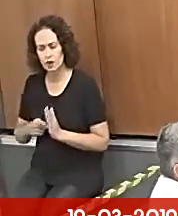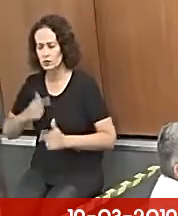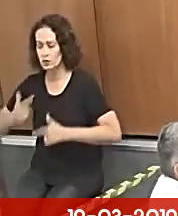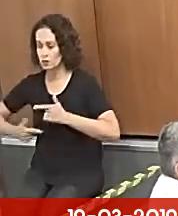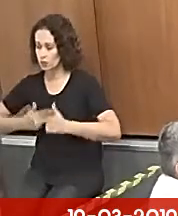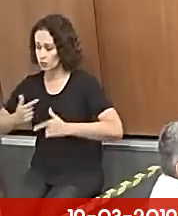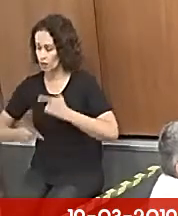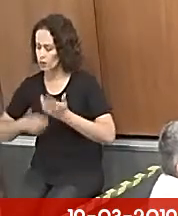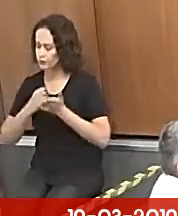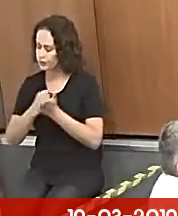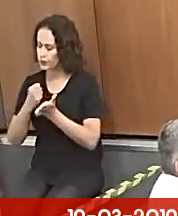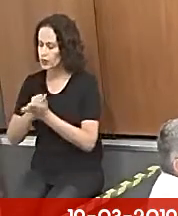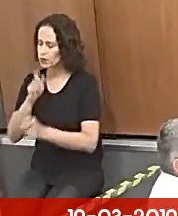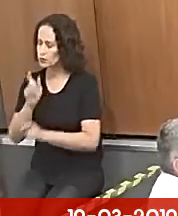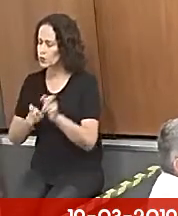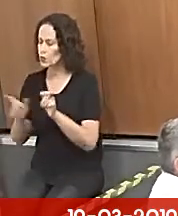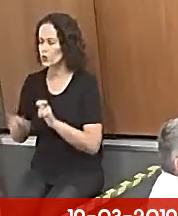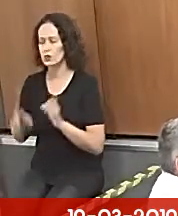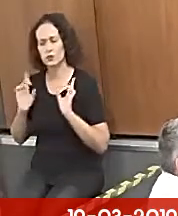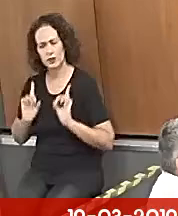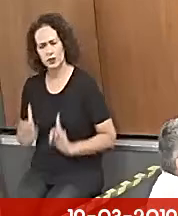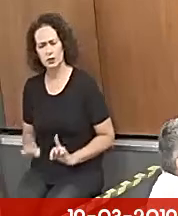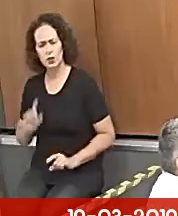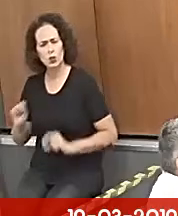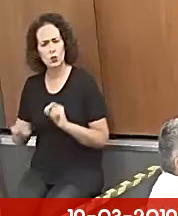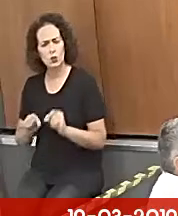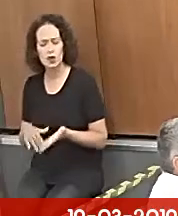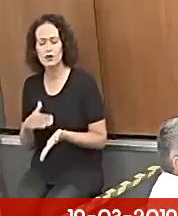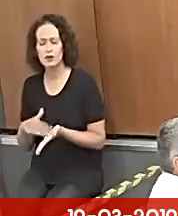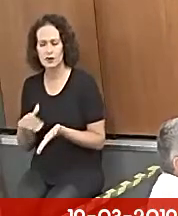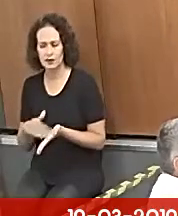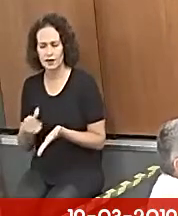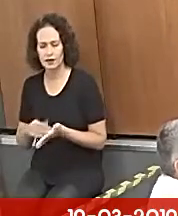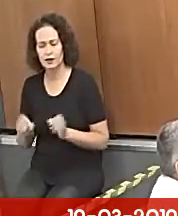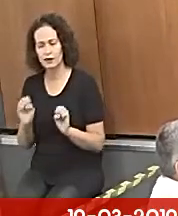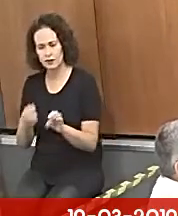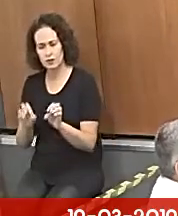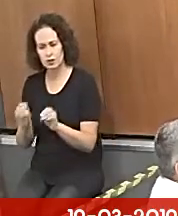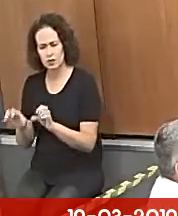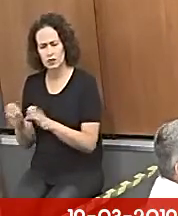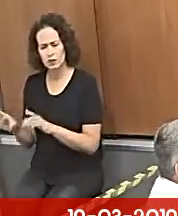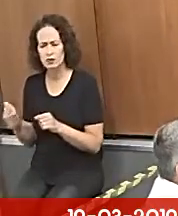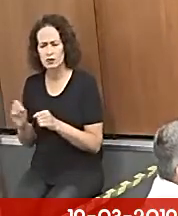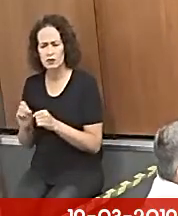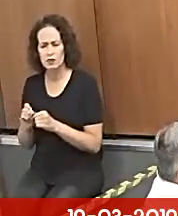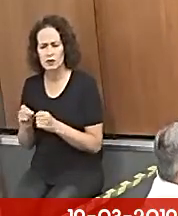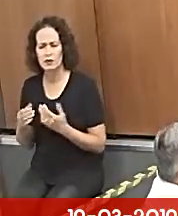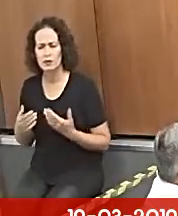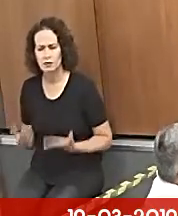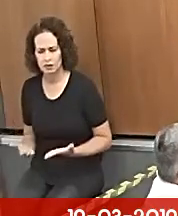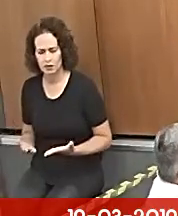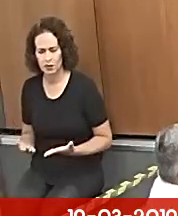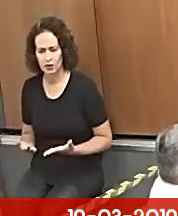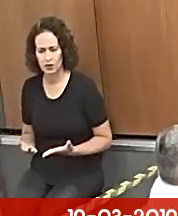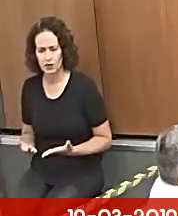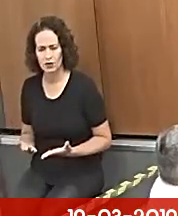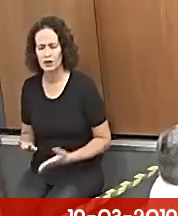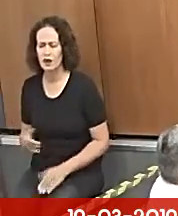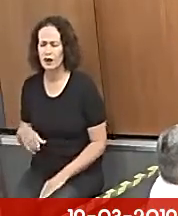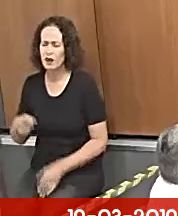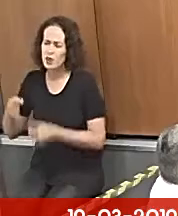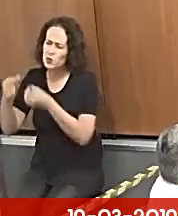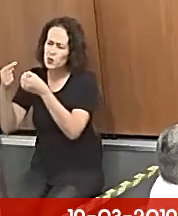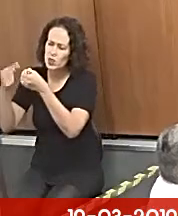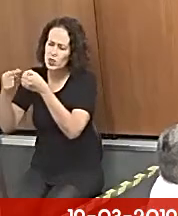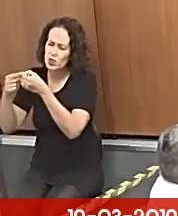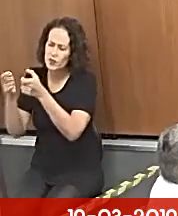com deficiência o que a secretaria da educação está fazendo lá naquela naquele município